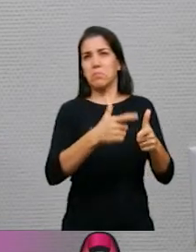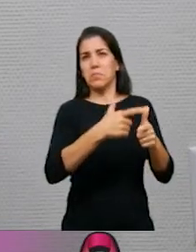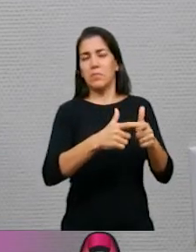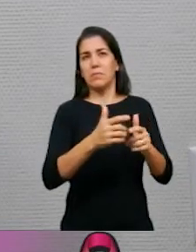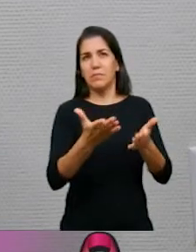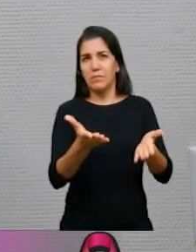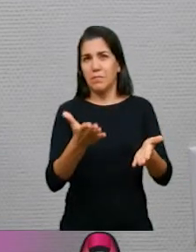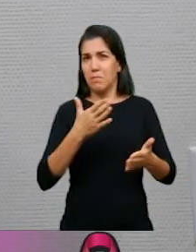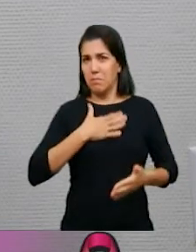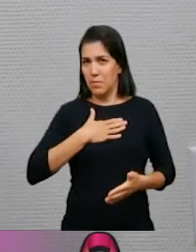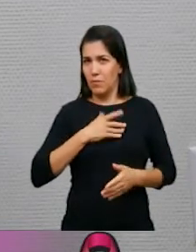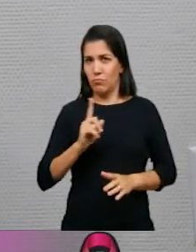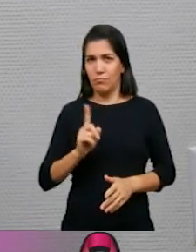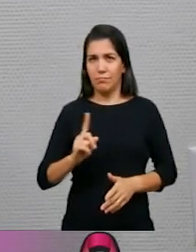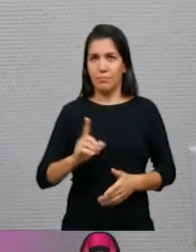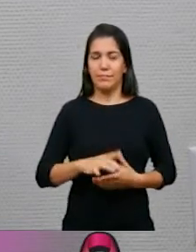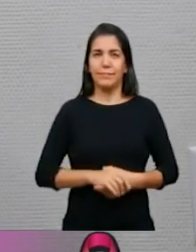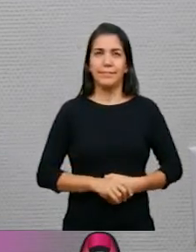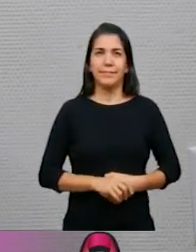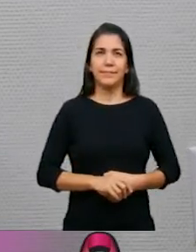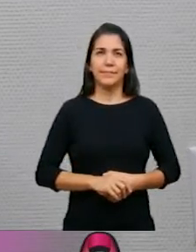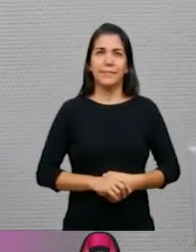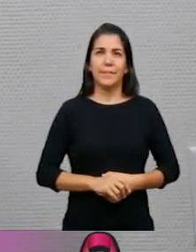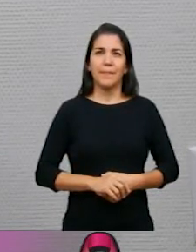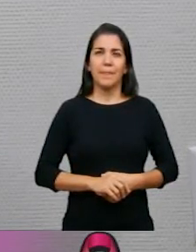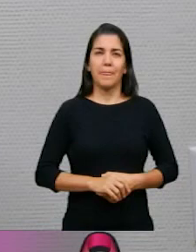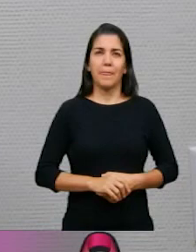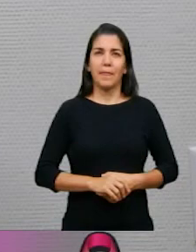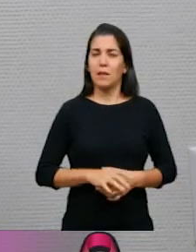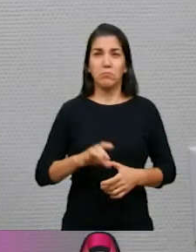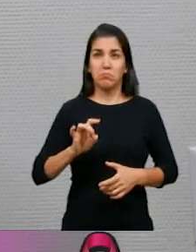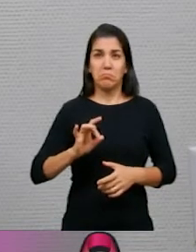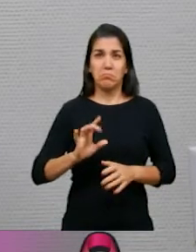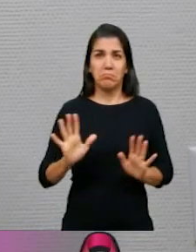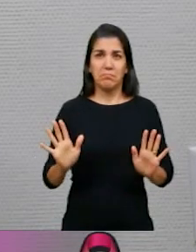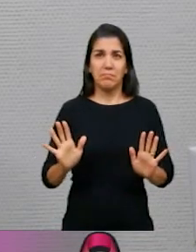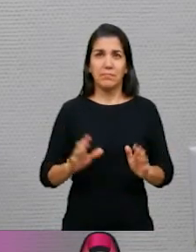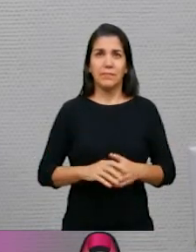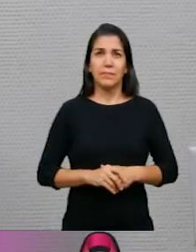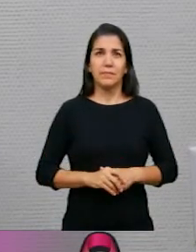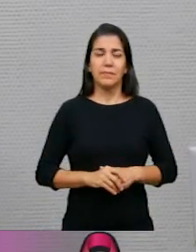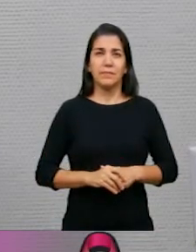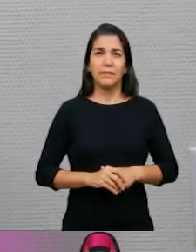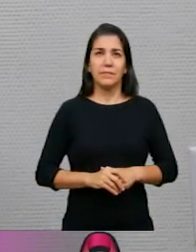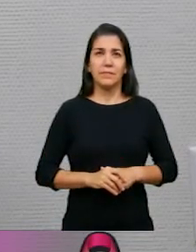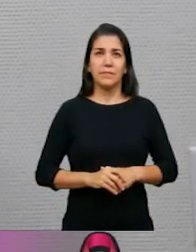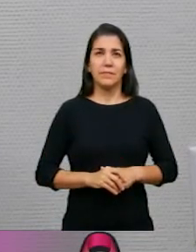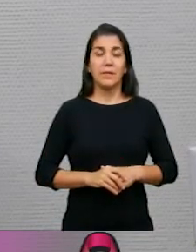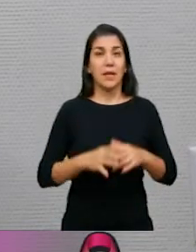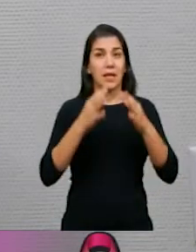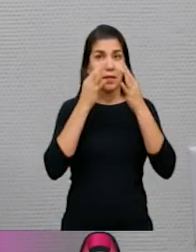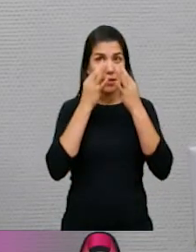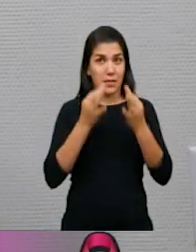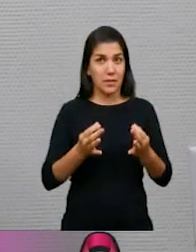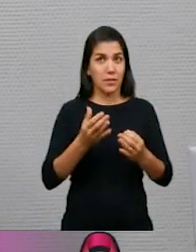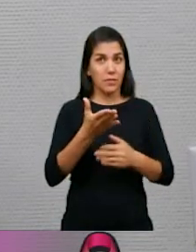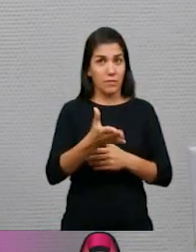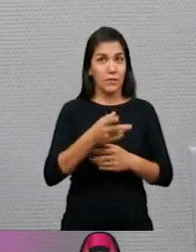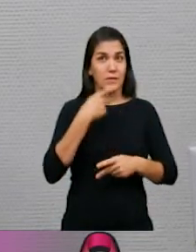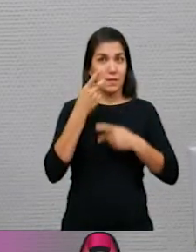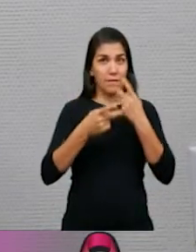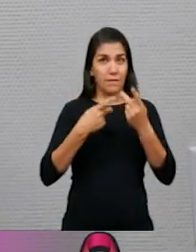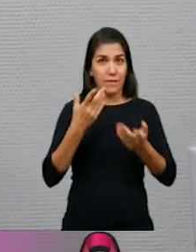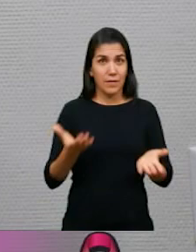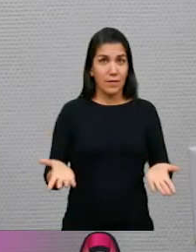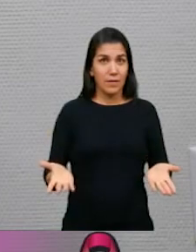é meu, entendeu? Isso é um problema seu. É só isso, Joe. Presta atenção no que você fala. Pela ordem, presta presidente. Atenção no que você fala, vai pedir